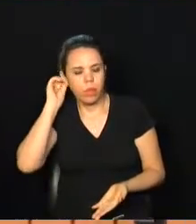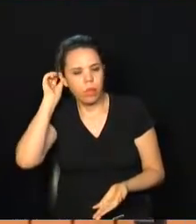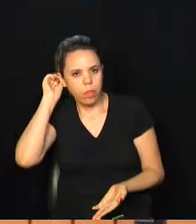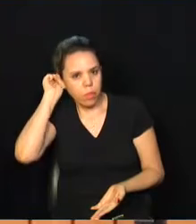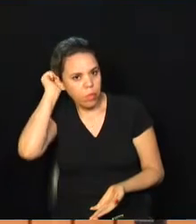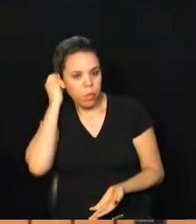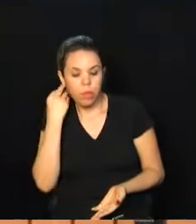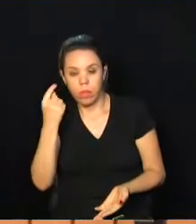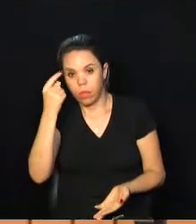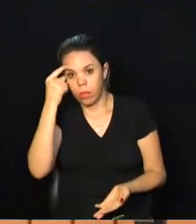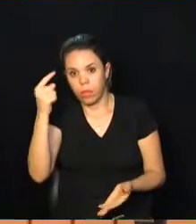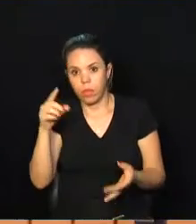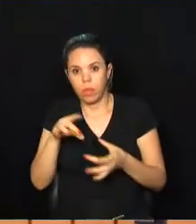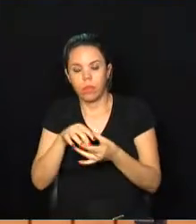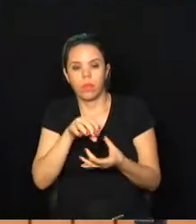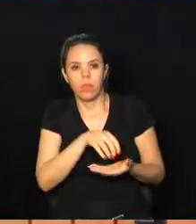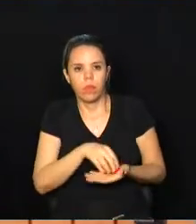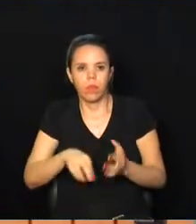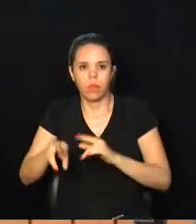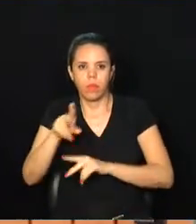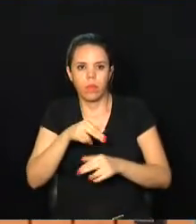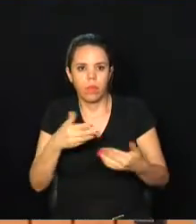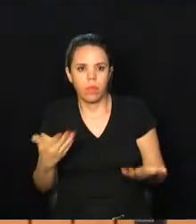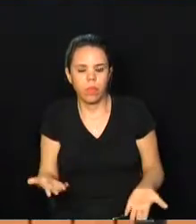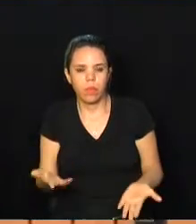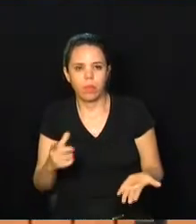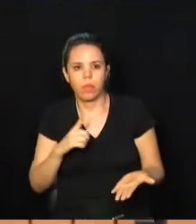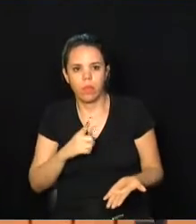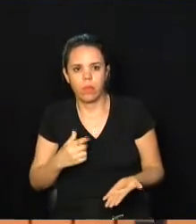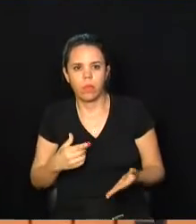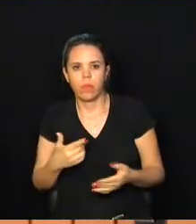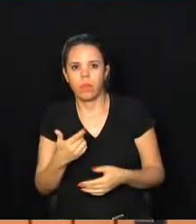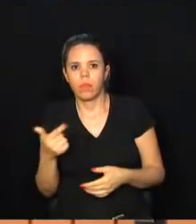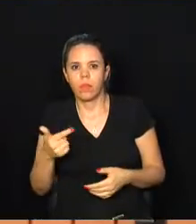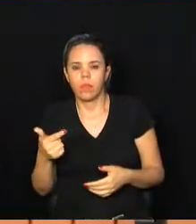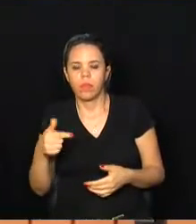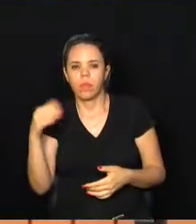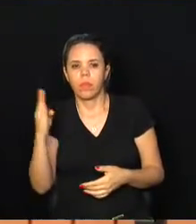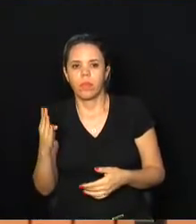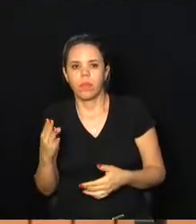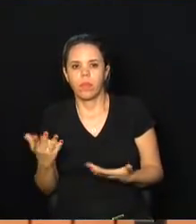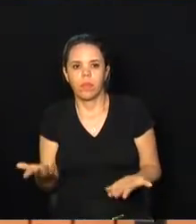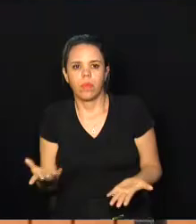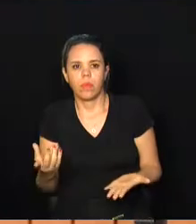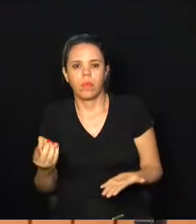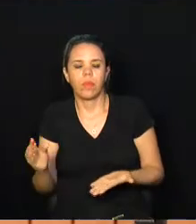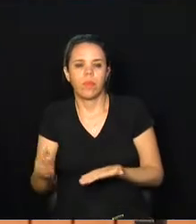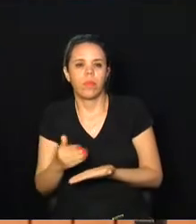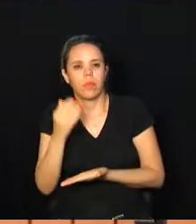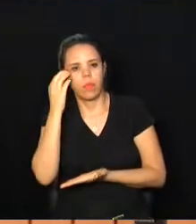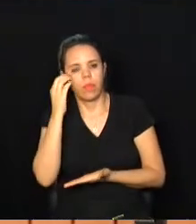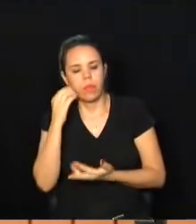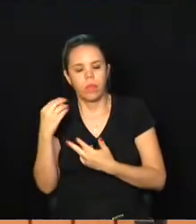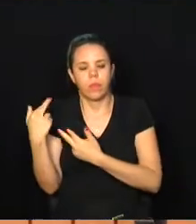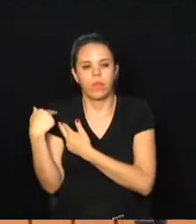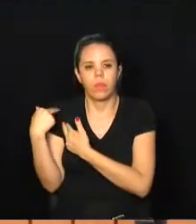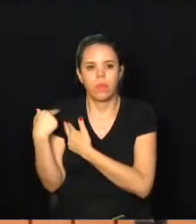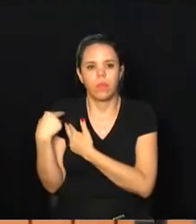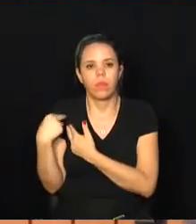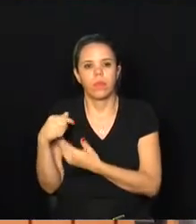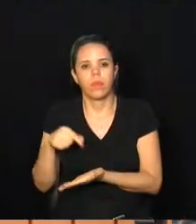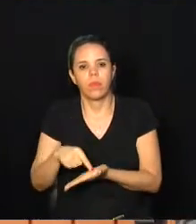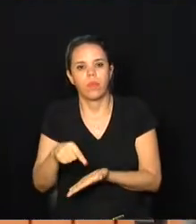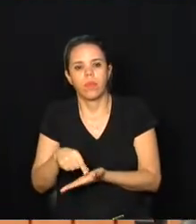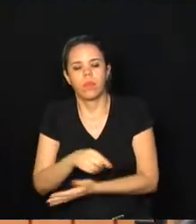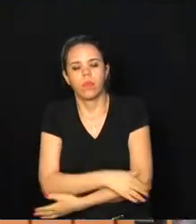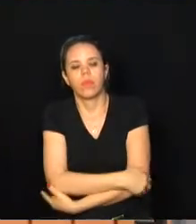de unidade na diversidade, nós estamos em segundo lugar no Brasil em financiamento. Que responsabilidade está nas nossas